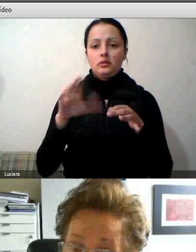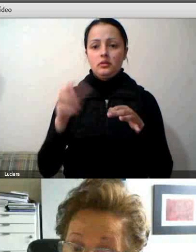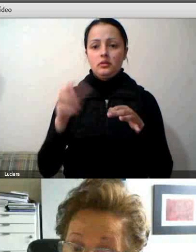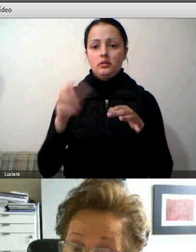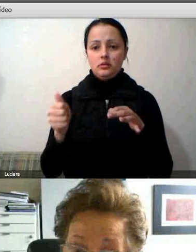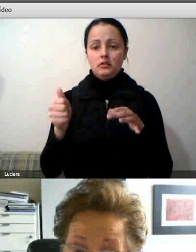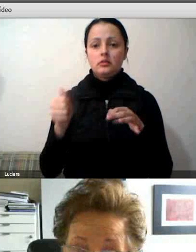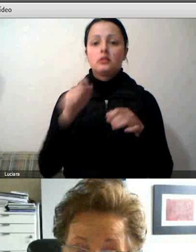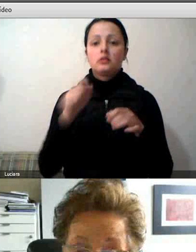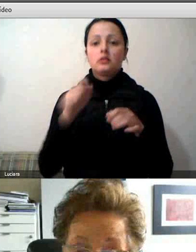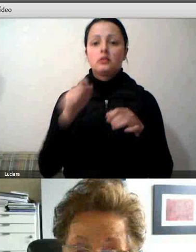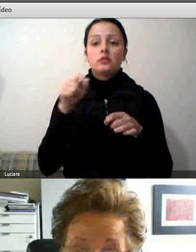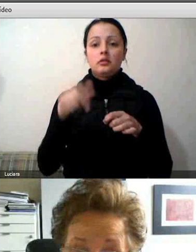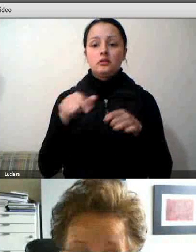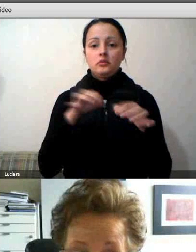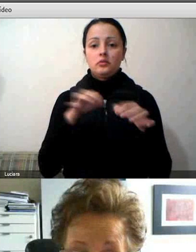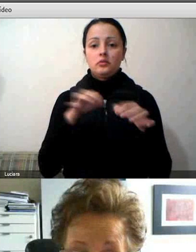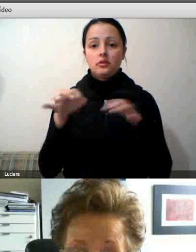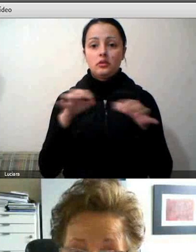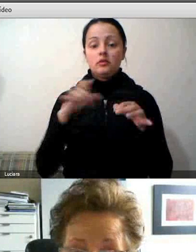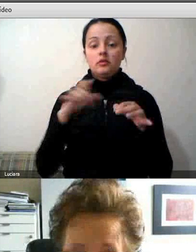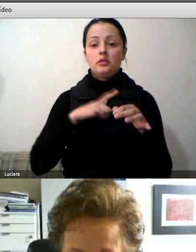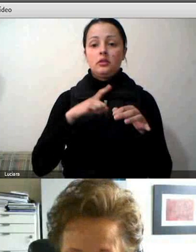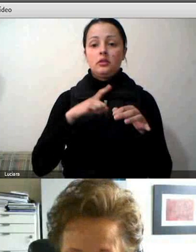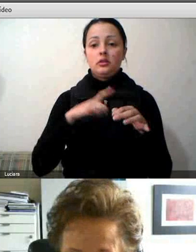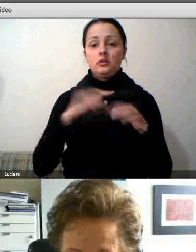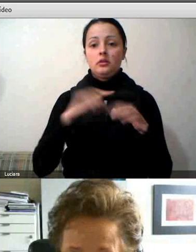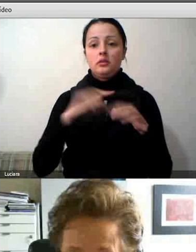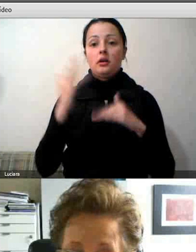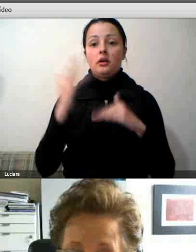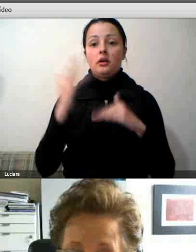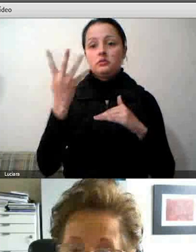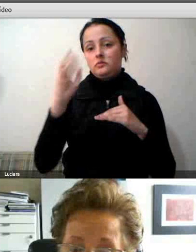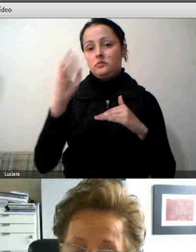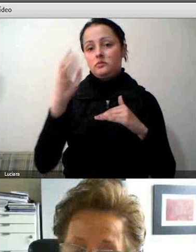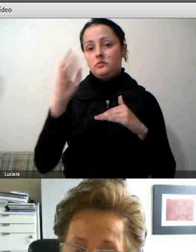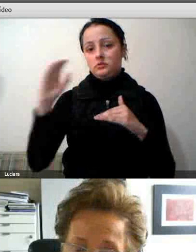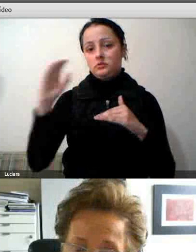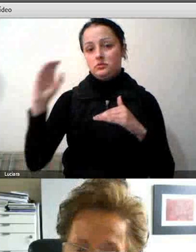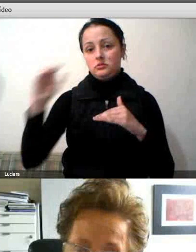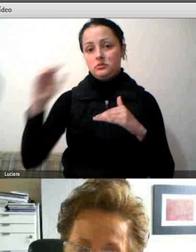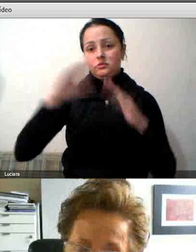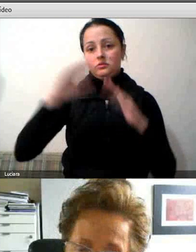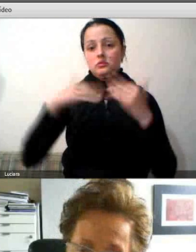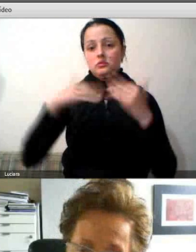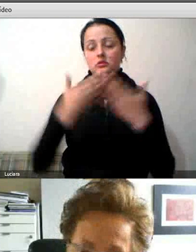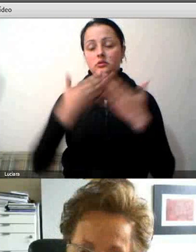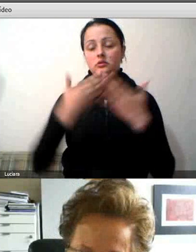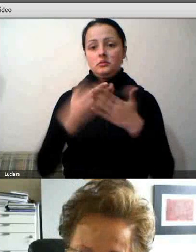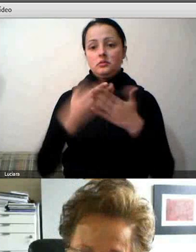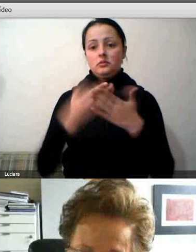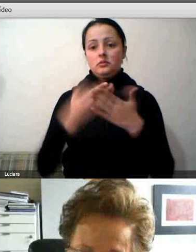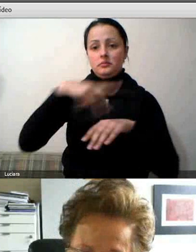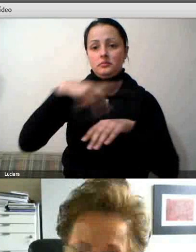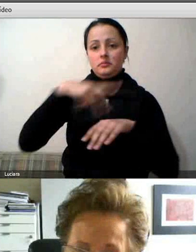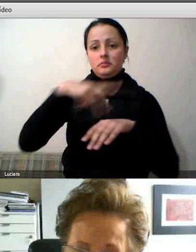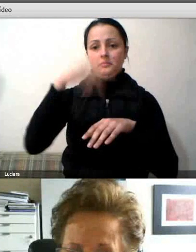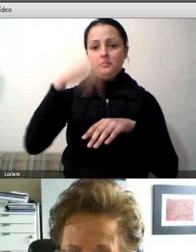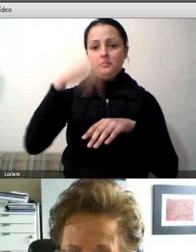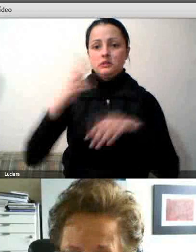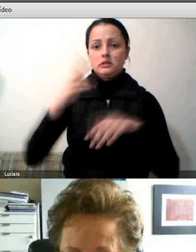está atendendo mais de 400 escolas em todo o país. São repartidas escolas do Estado